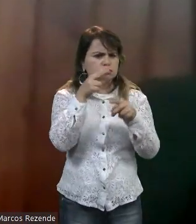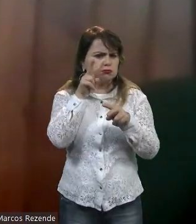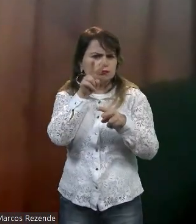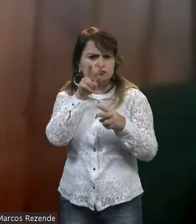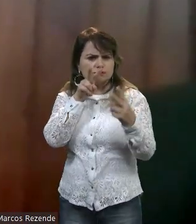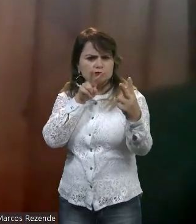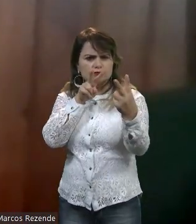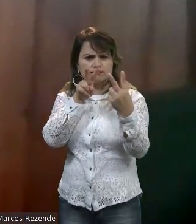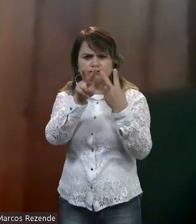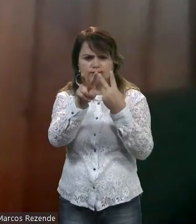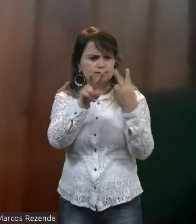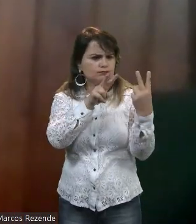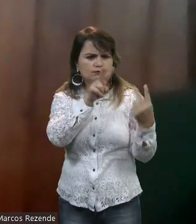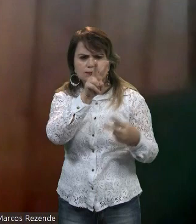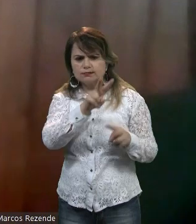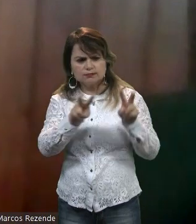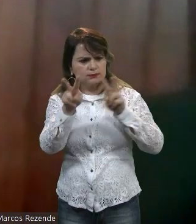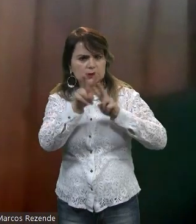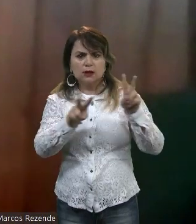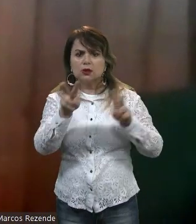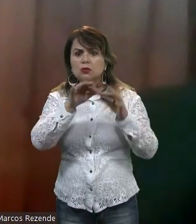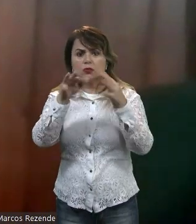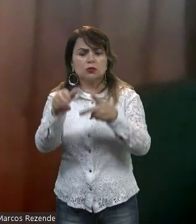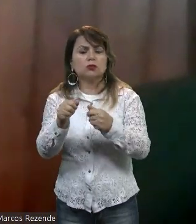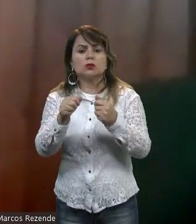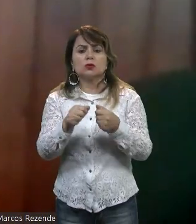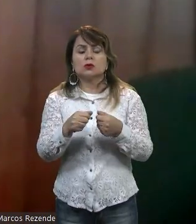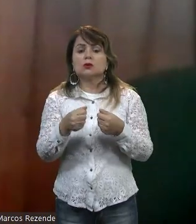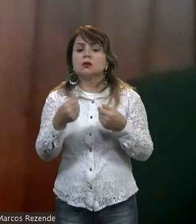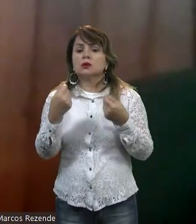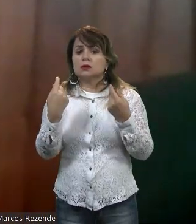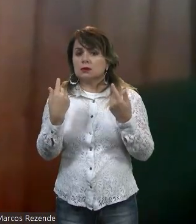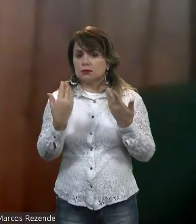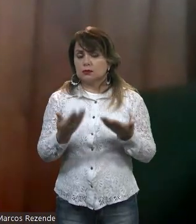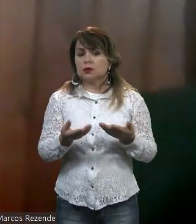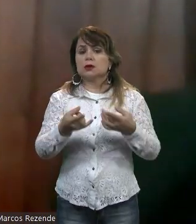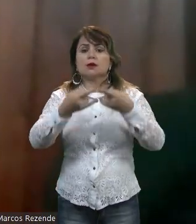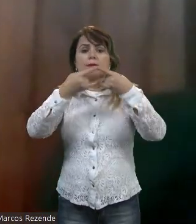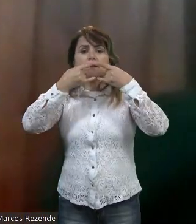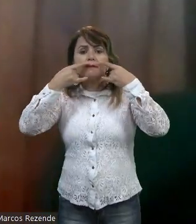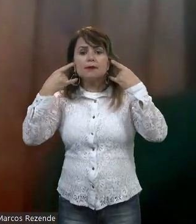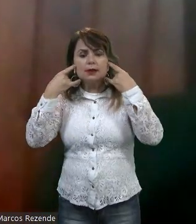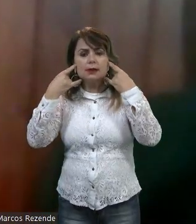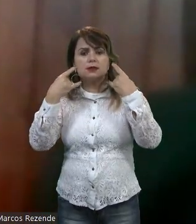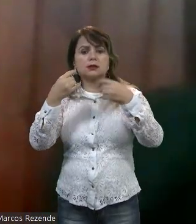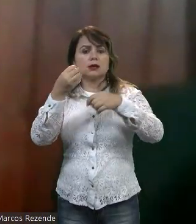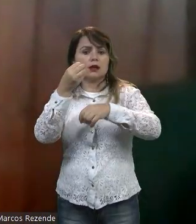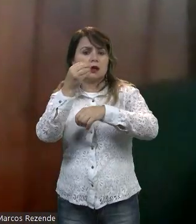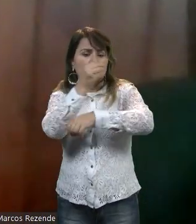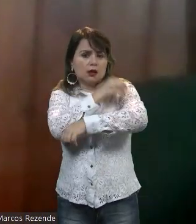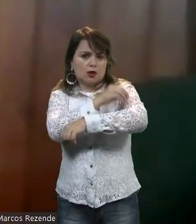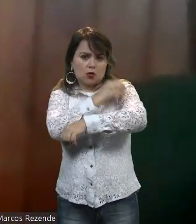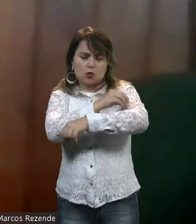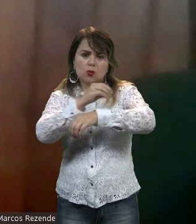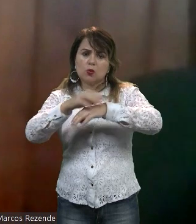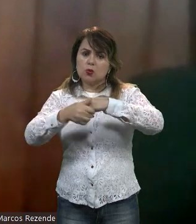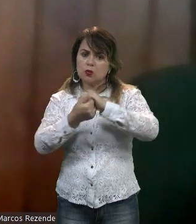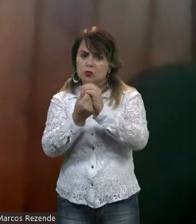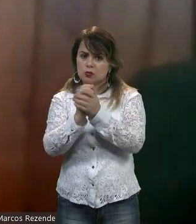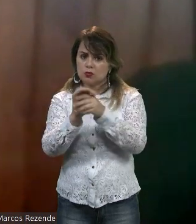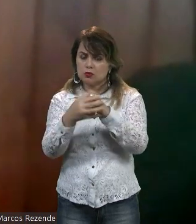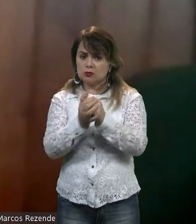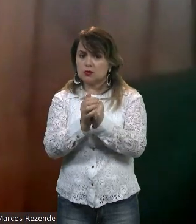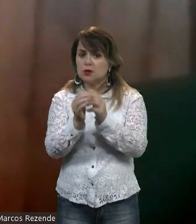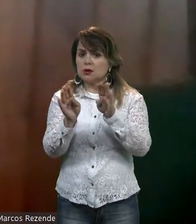nas orientações da Organização Mundial da Saúde, na utilização da máscara, do álcool gel,